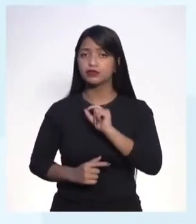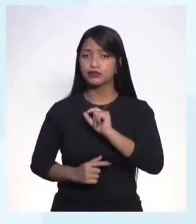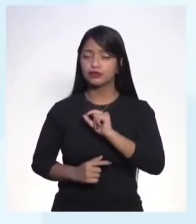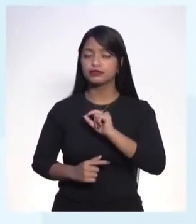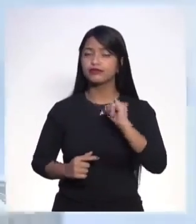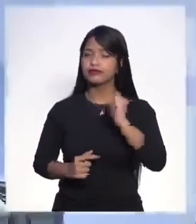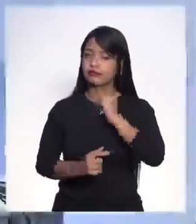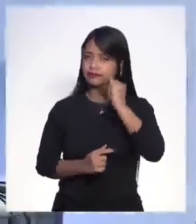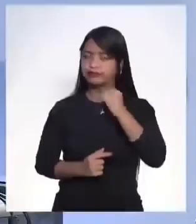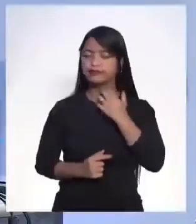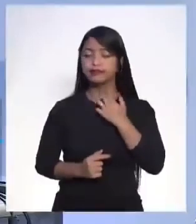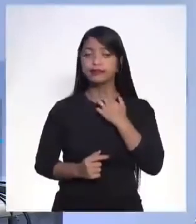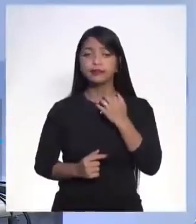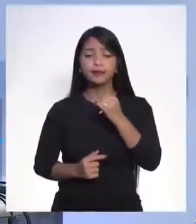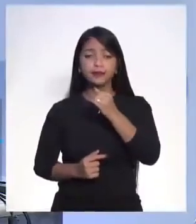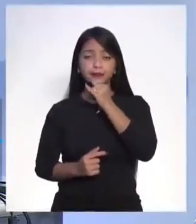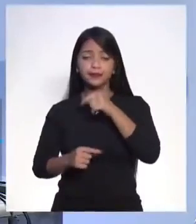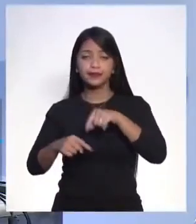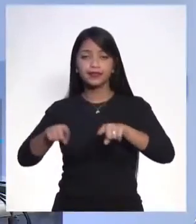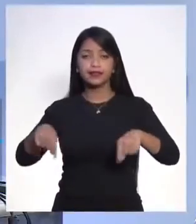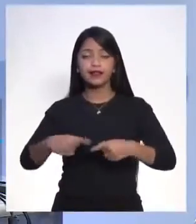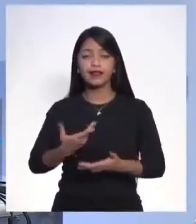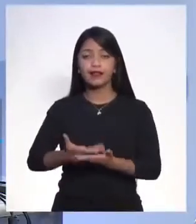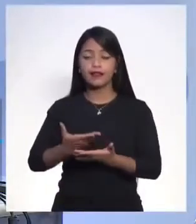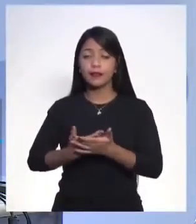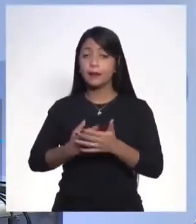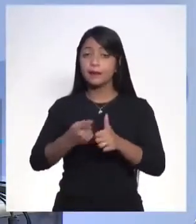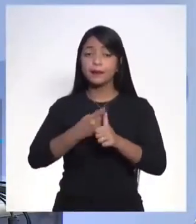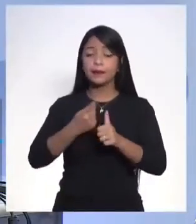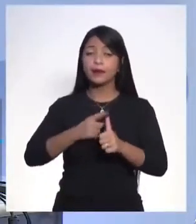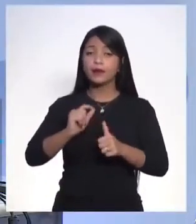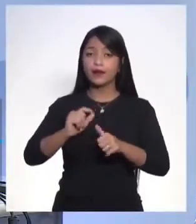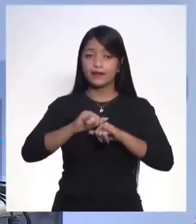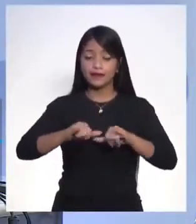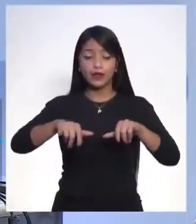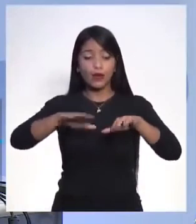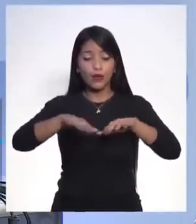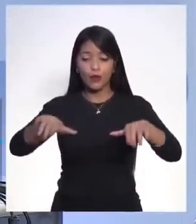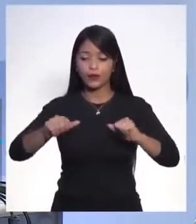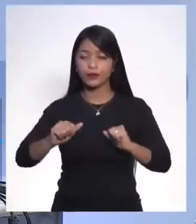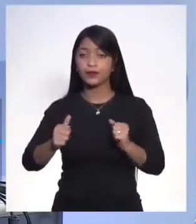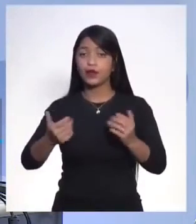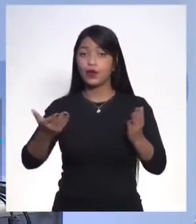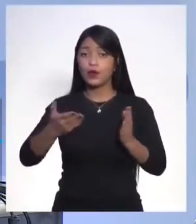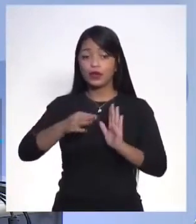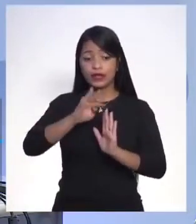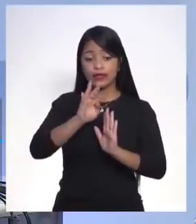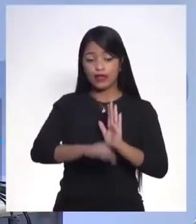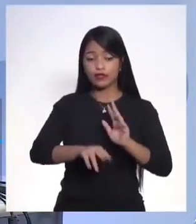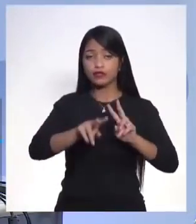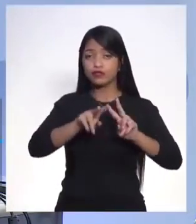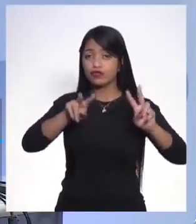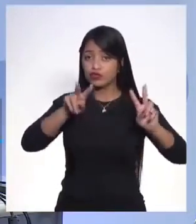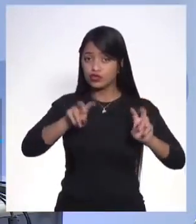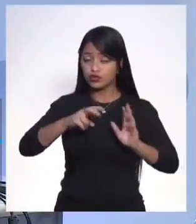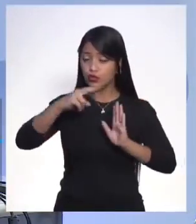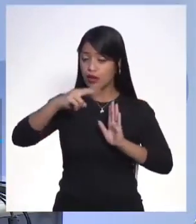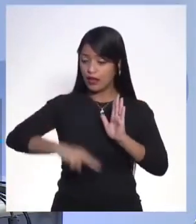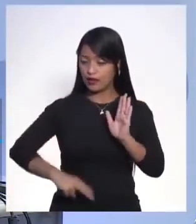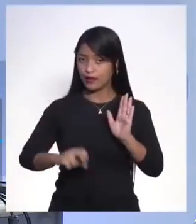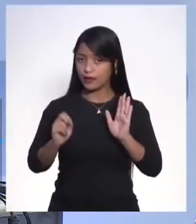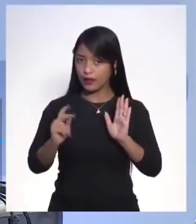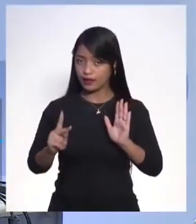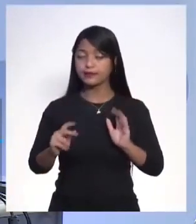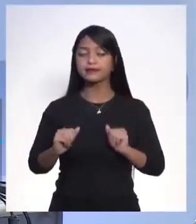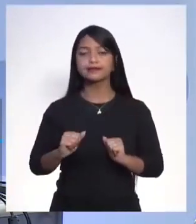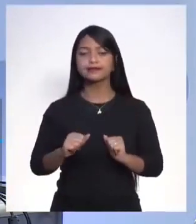estamos lá na sala de aula, qual é a primeira coisa que a gente faz? Olha, gente, hoje a gente vai ler o texto cujo título é tal. O que vocês